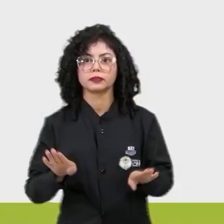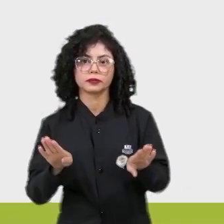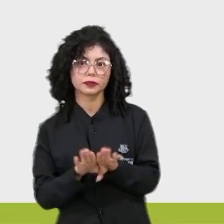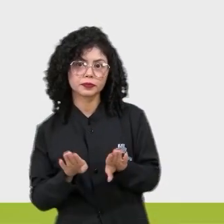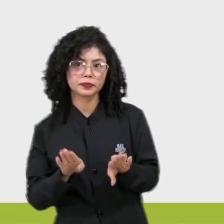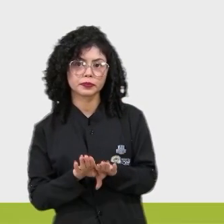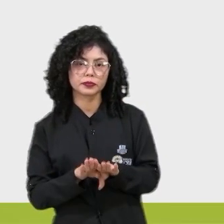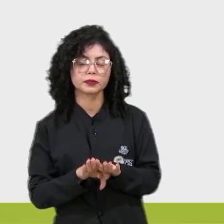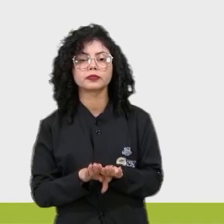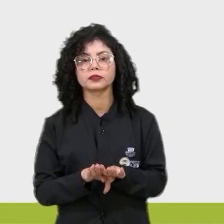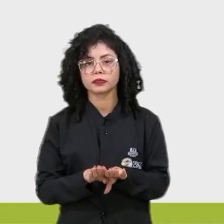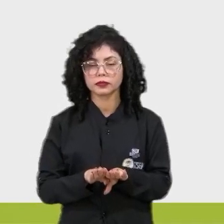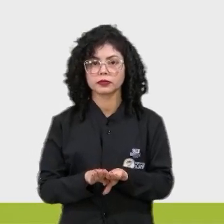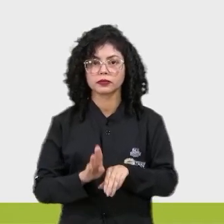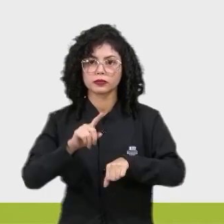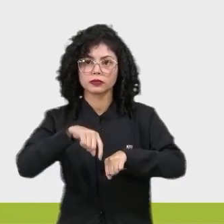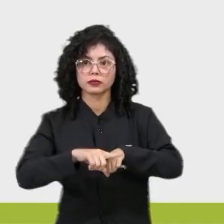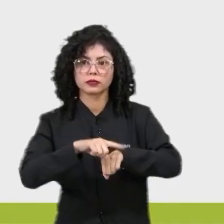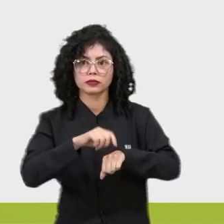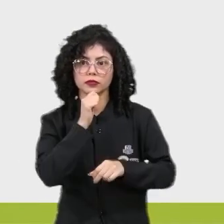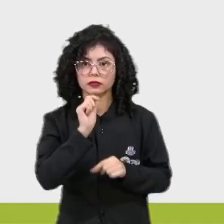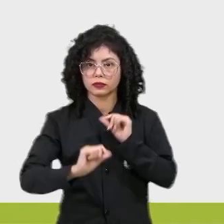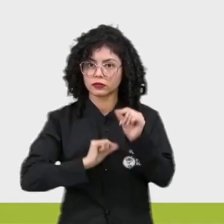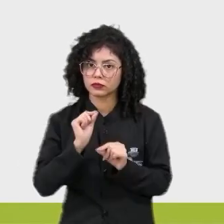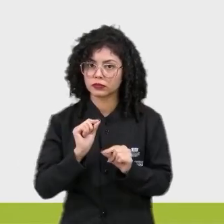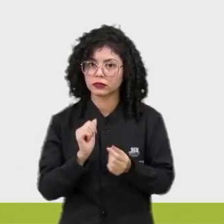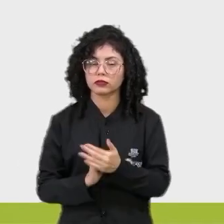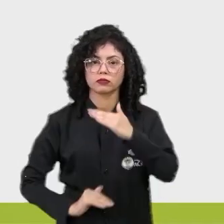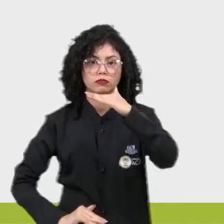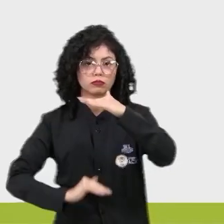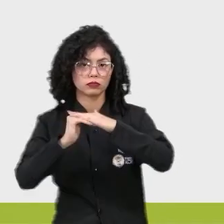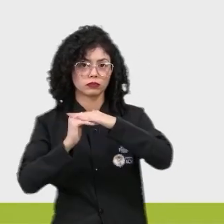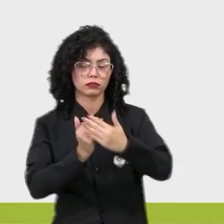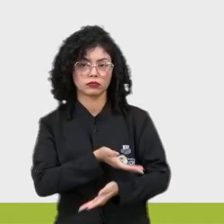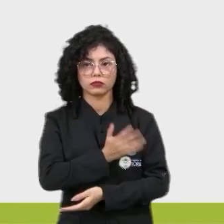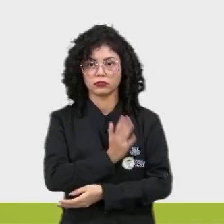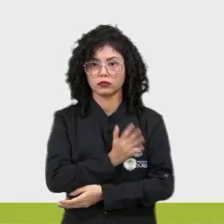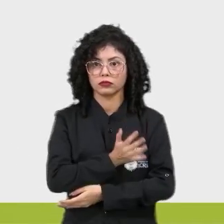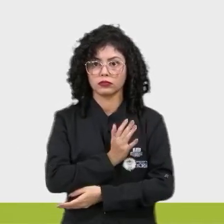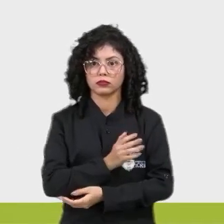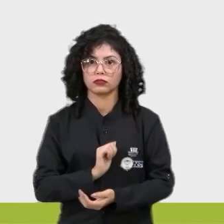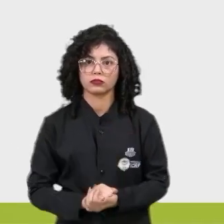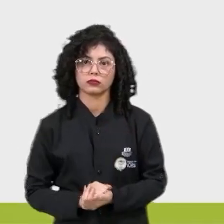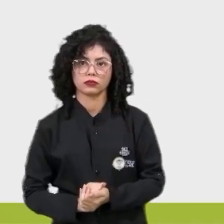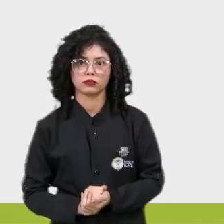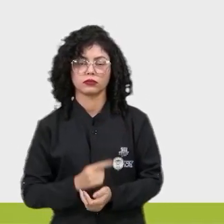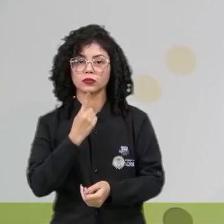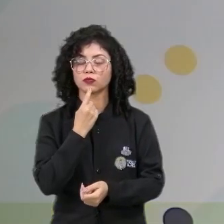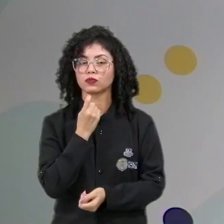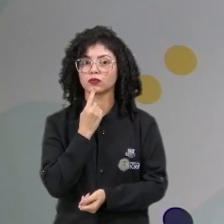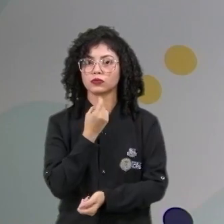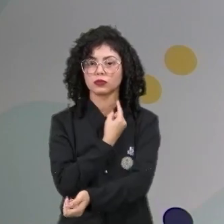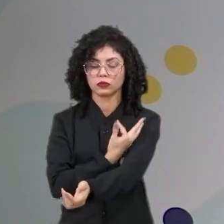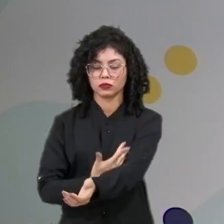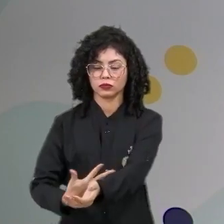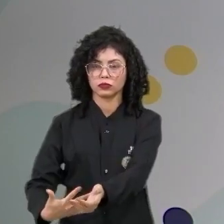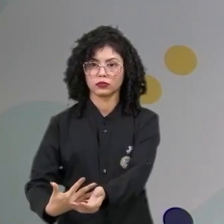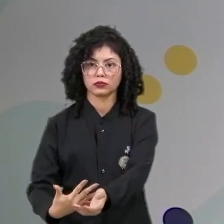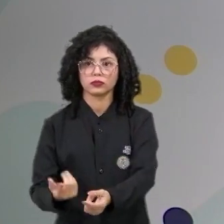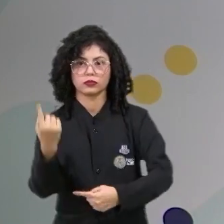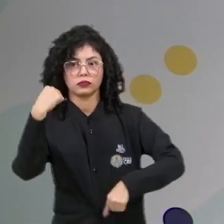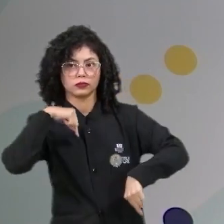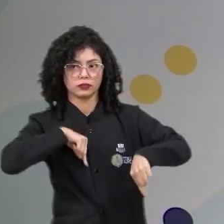artérias, elas recebem pressão do nosso coração. Então, o sangue está passando